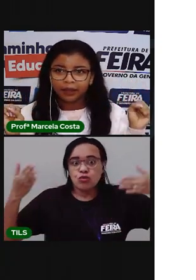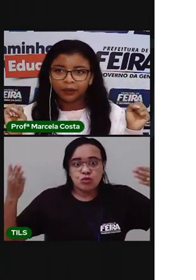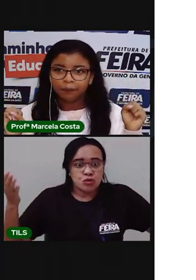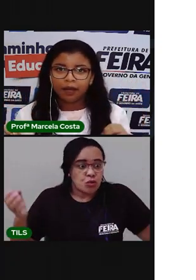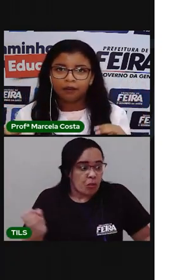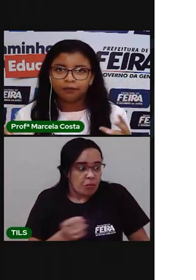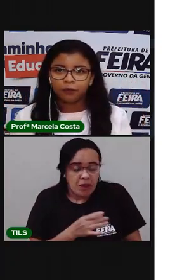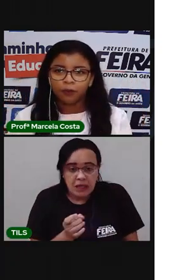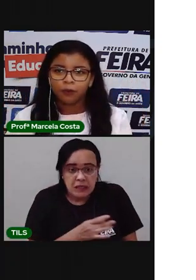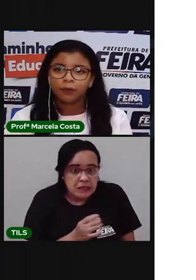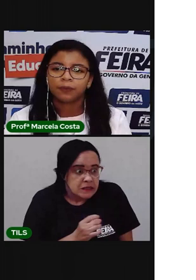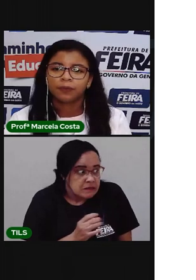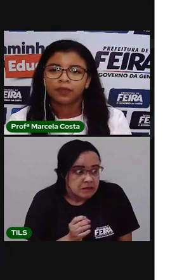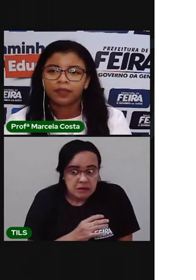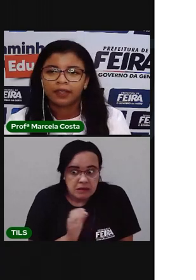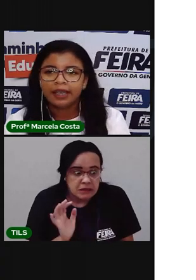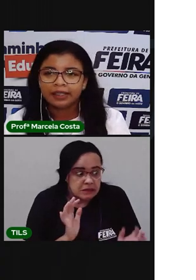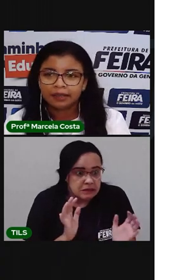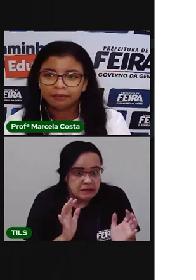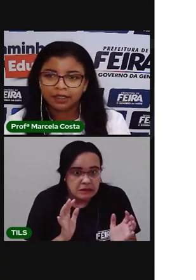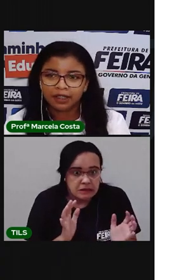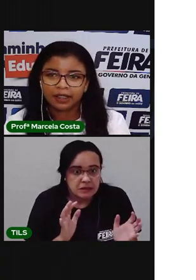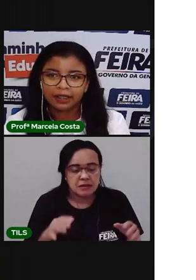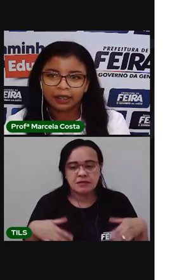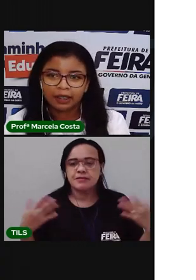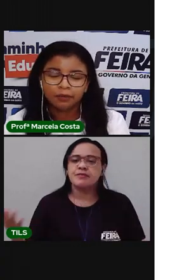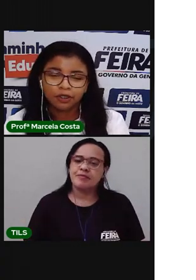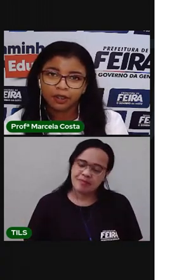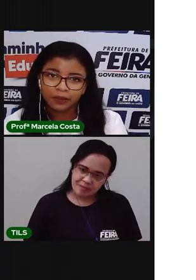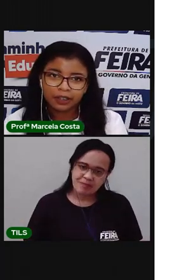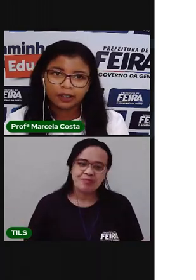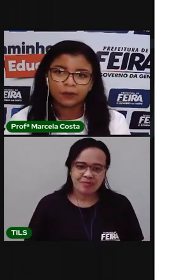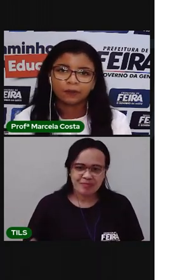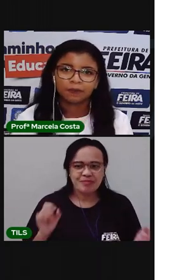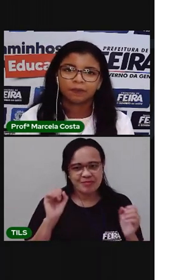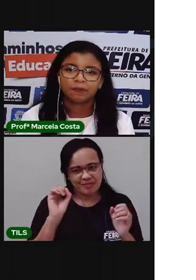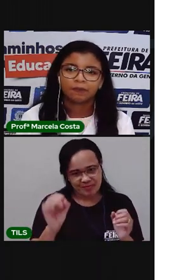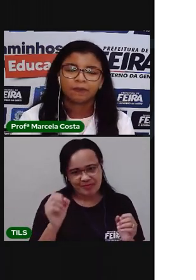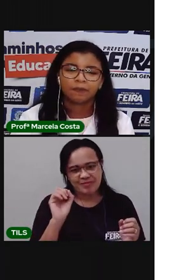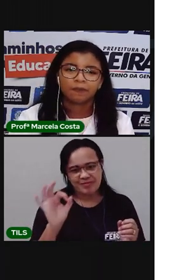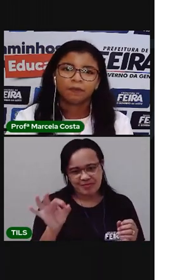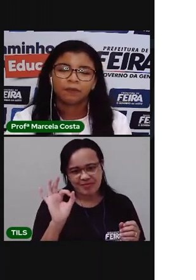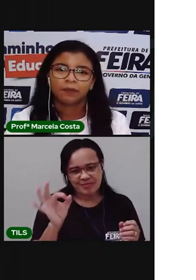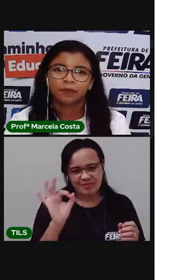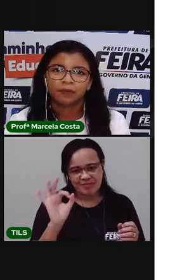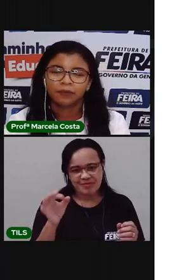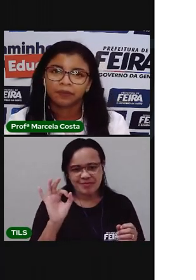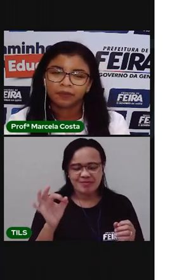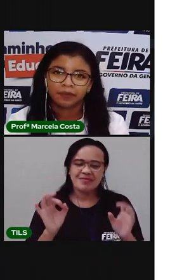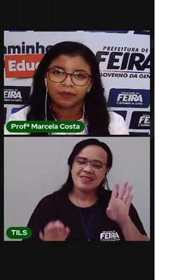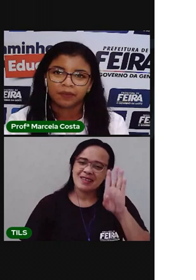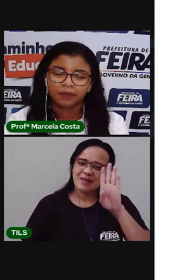medo, pavor. E essa imagem aqui tá demonstrando isso.